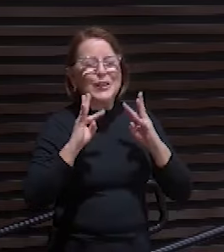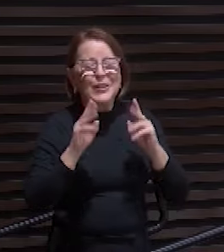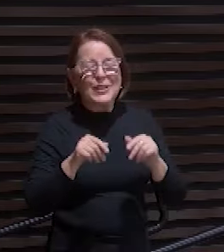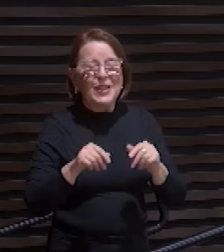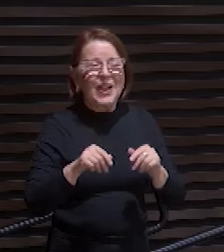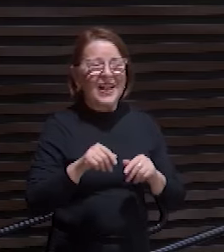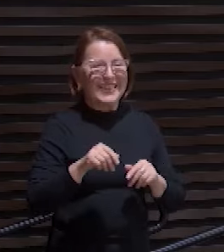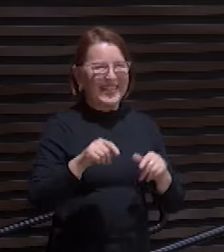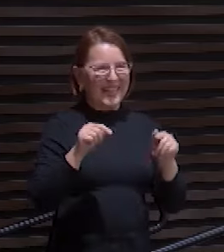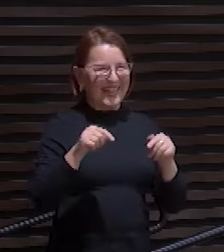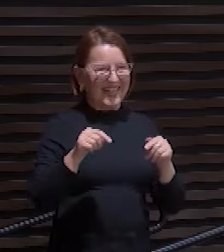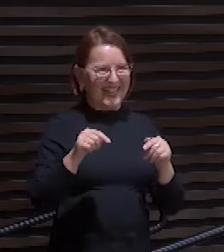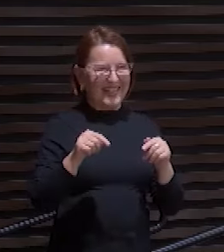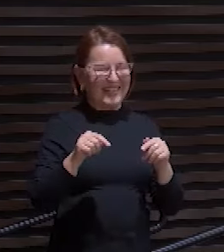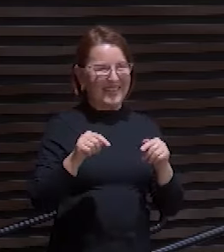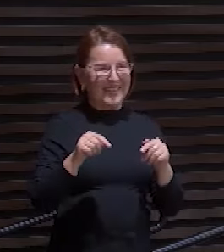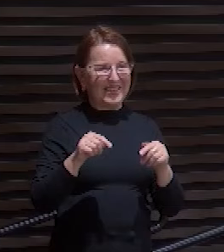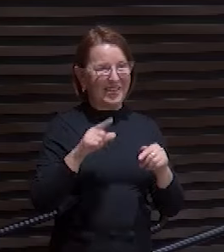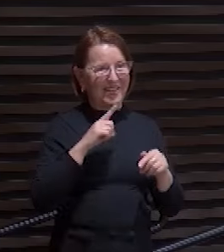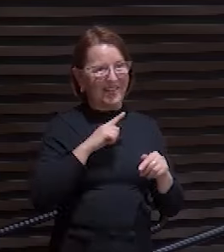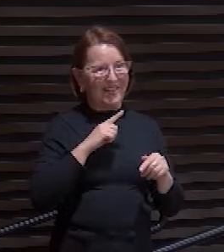aqui é um bando de desequilibrado.